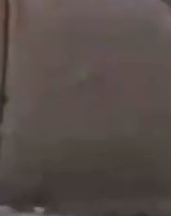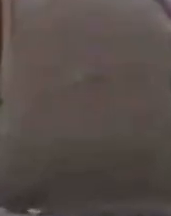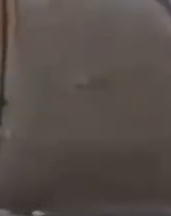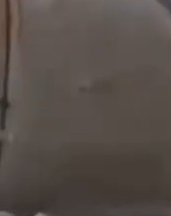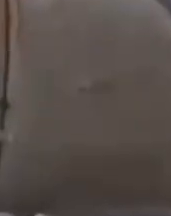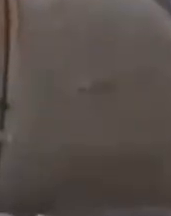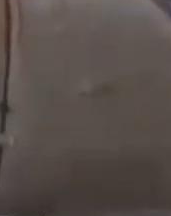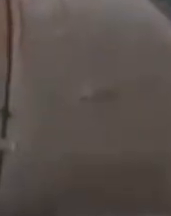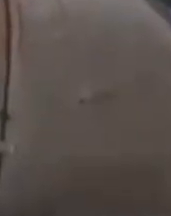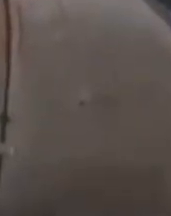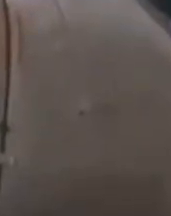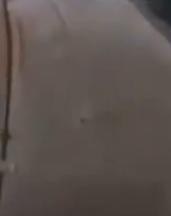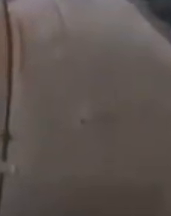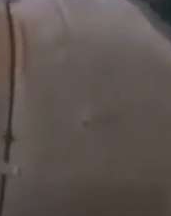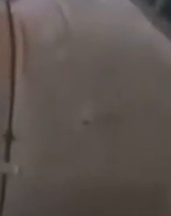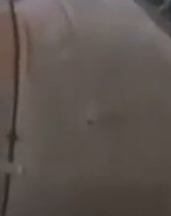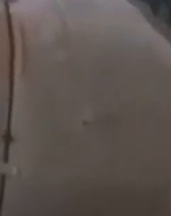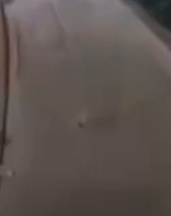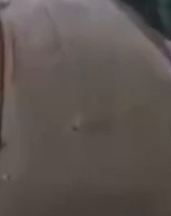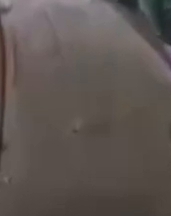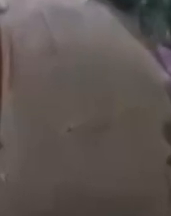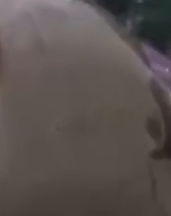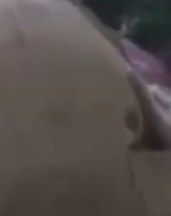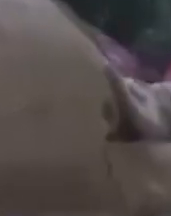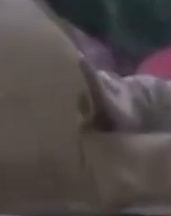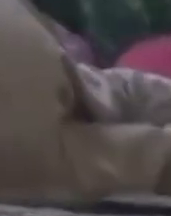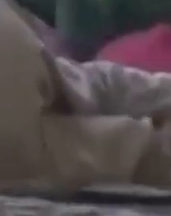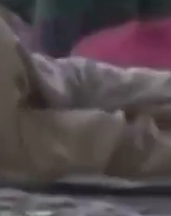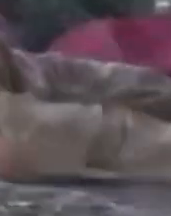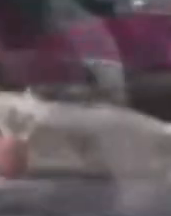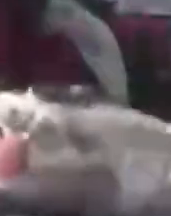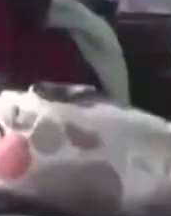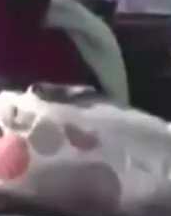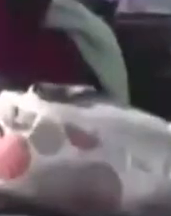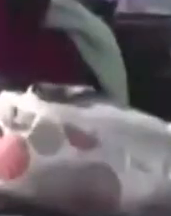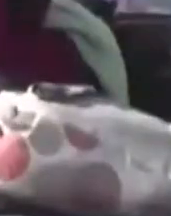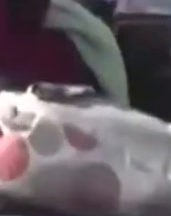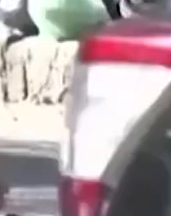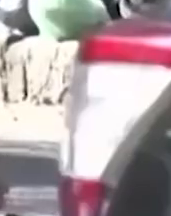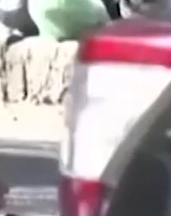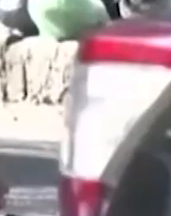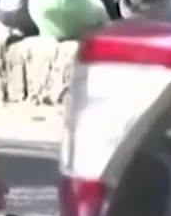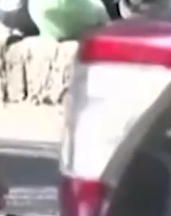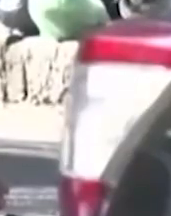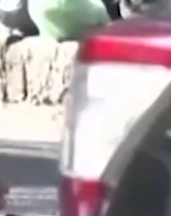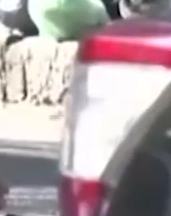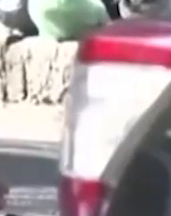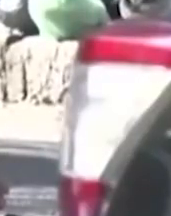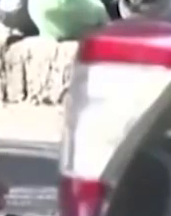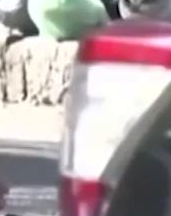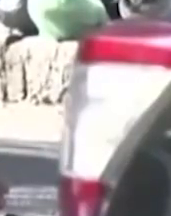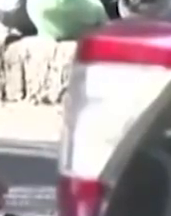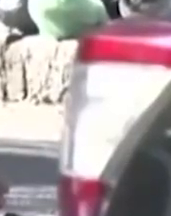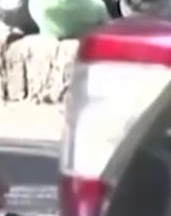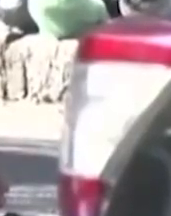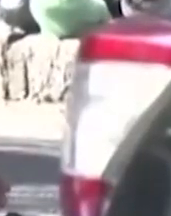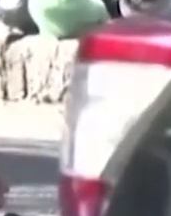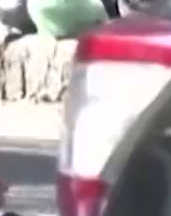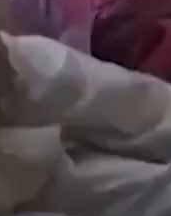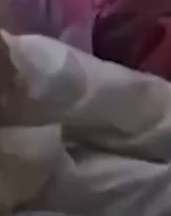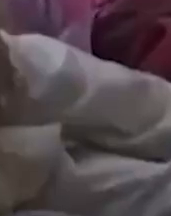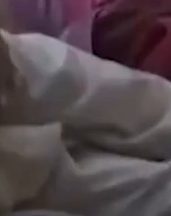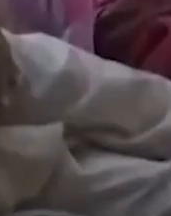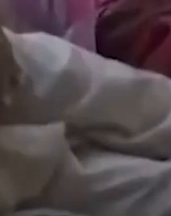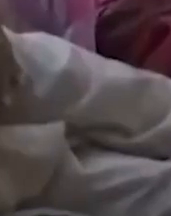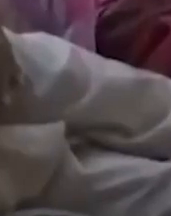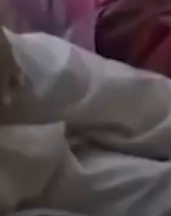emprego, vícios, conflitos familiares, dentre outros motivos, contribuem para que essas pessoas passem a viver embaixo de